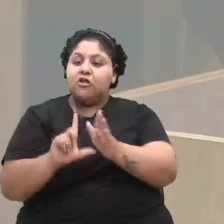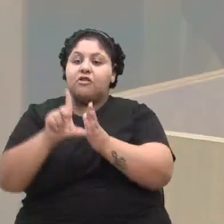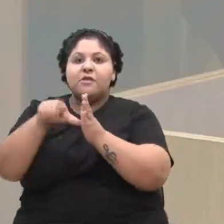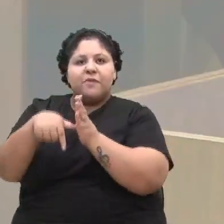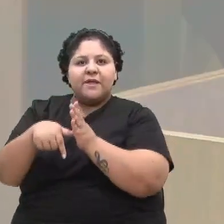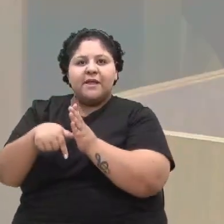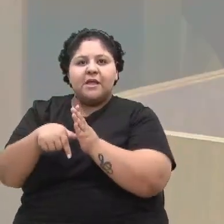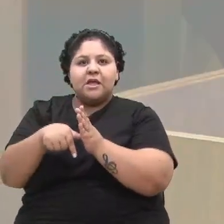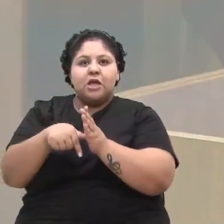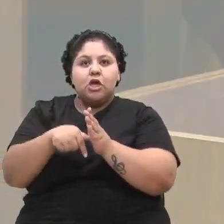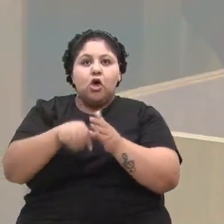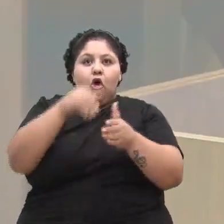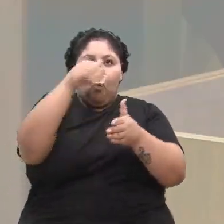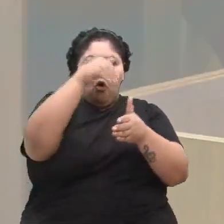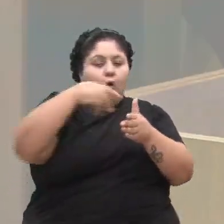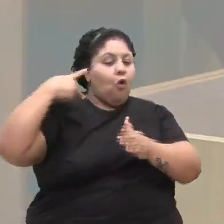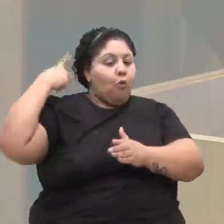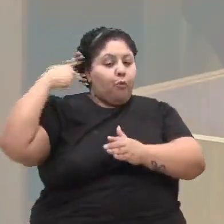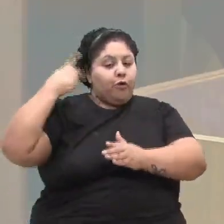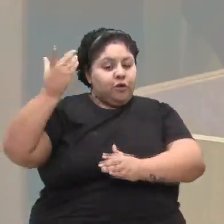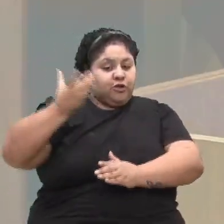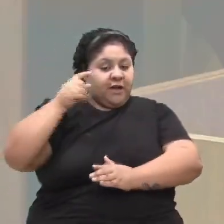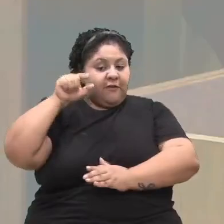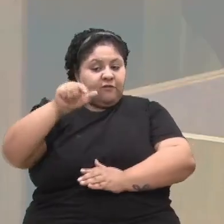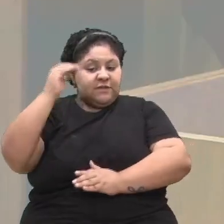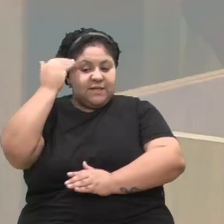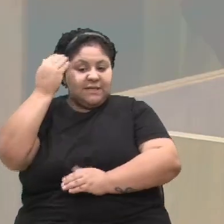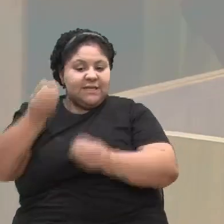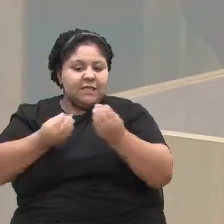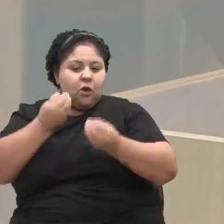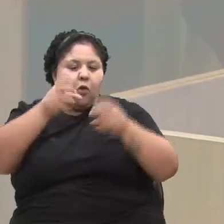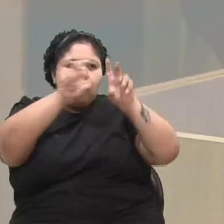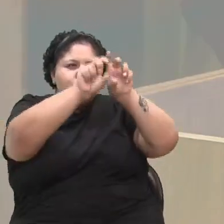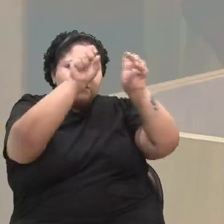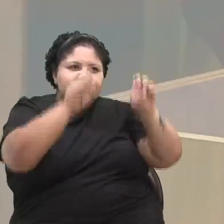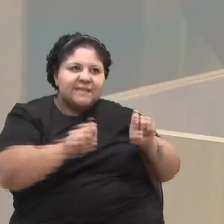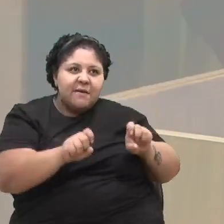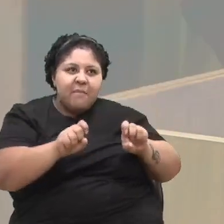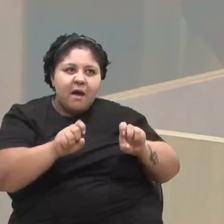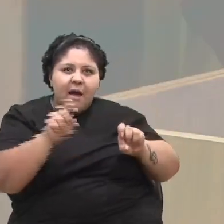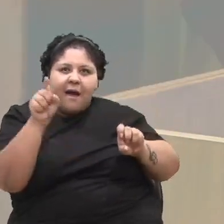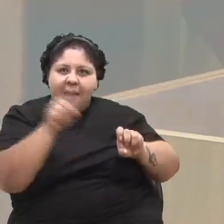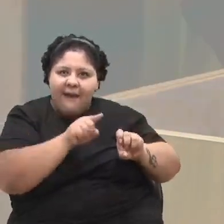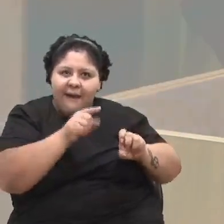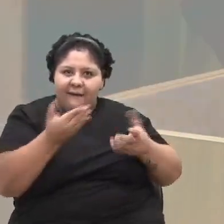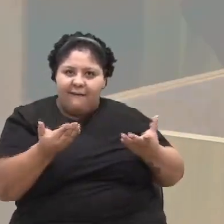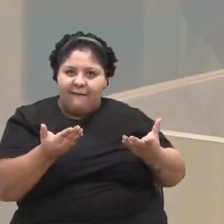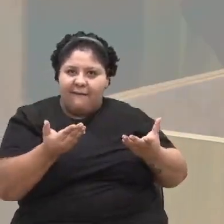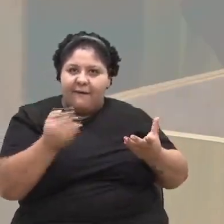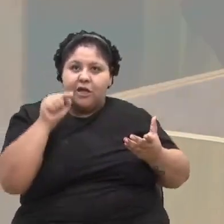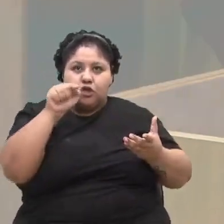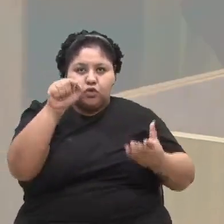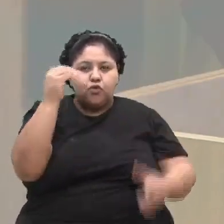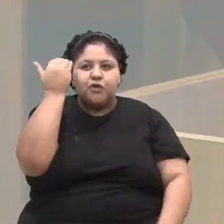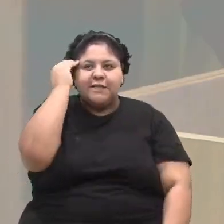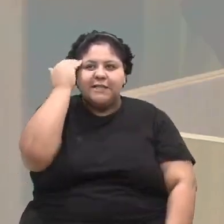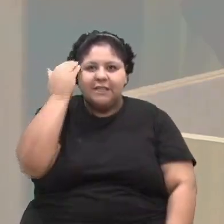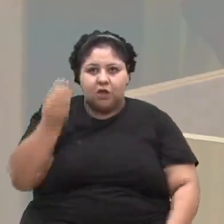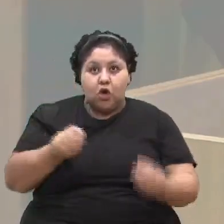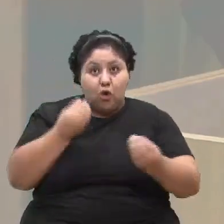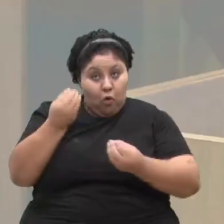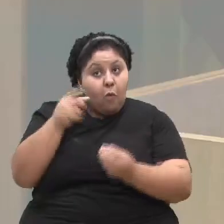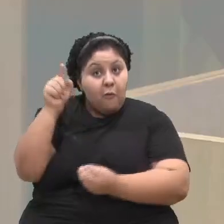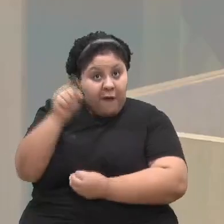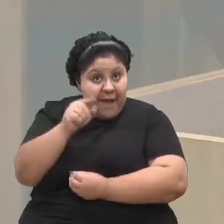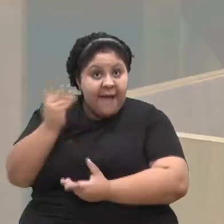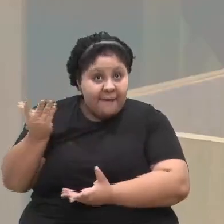funciona. Como que realmente o sistema político funciona. E para que tu entendas como ele